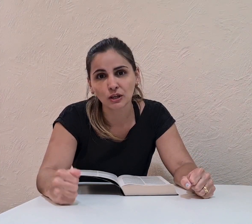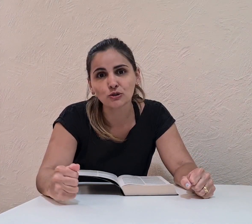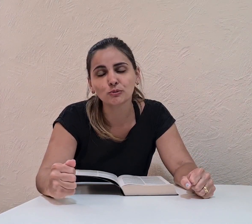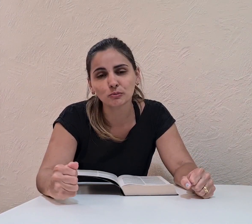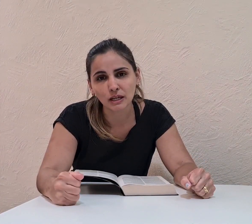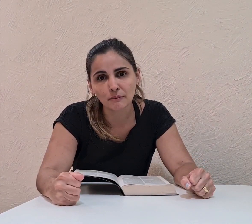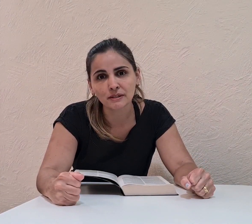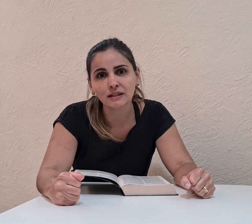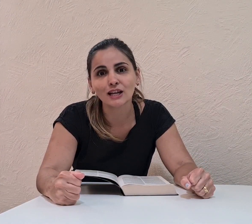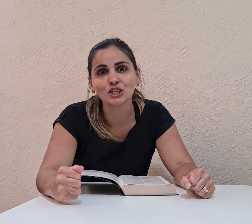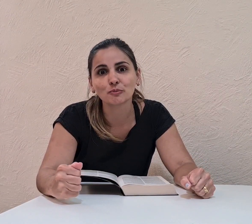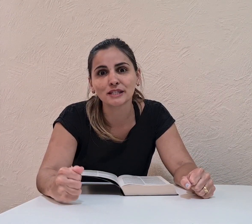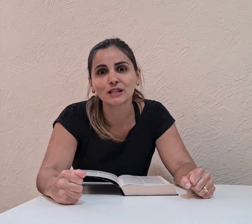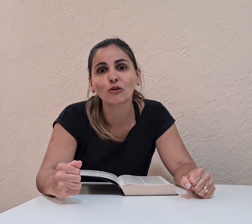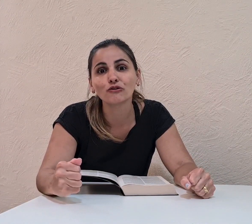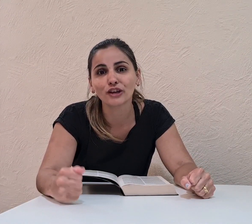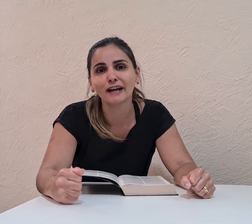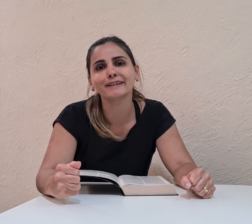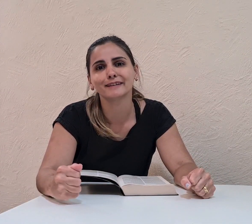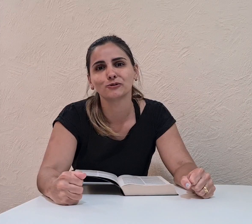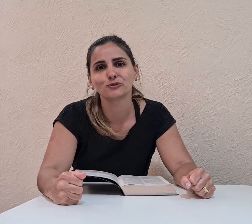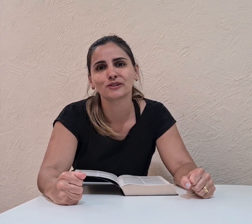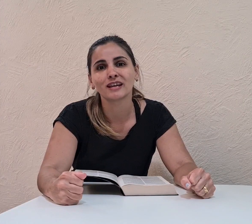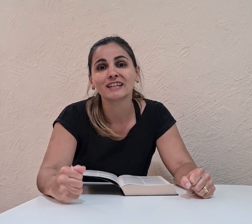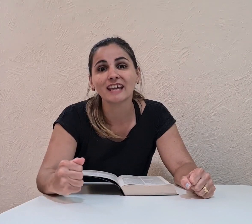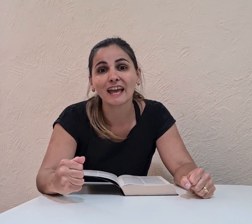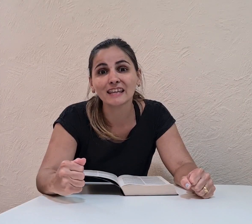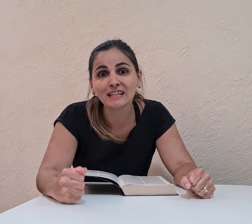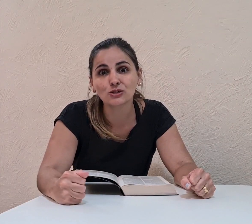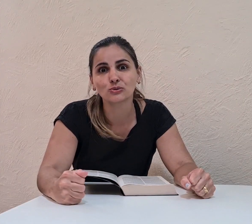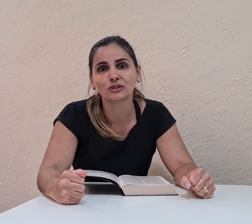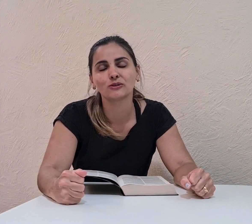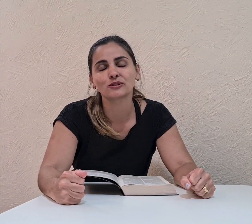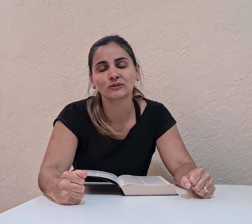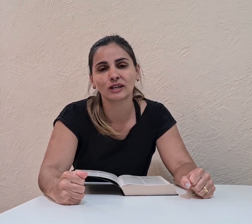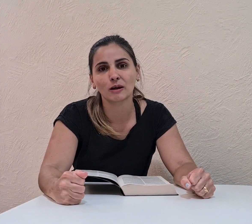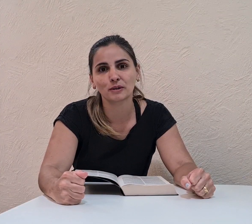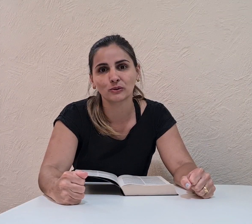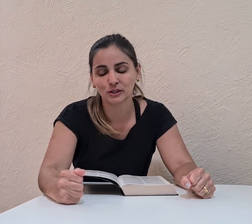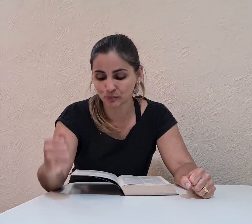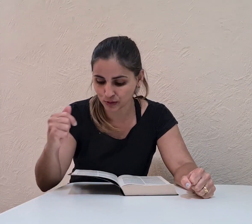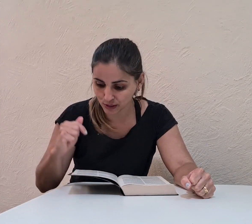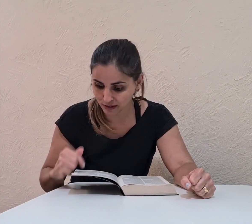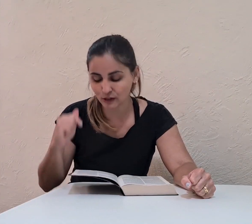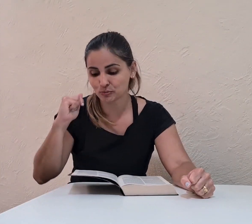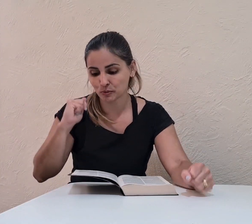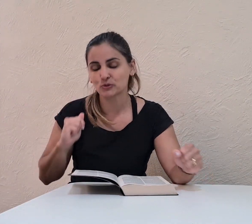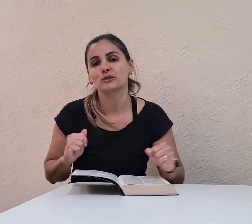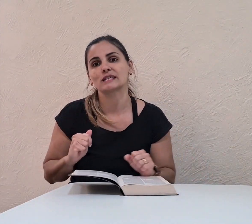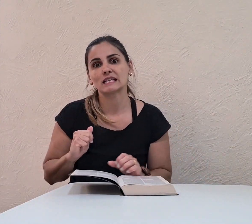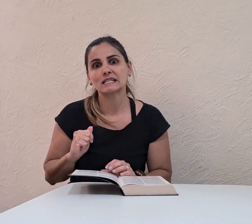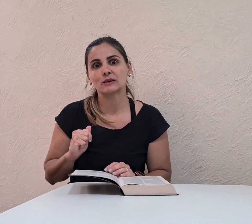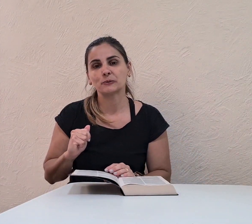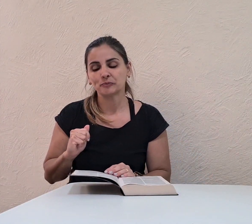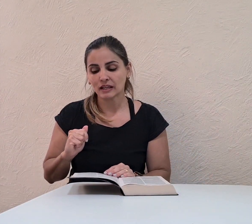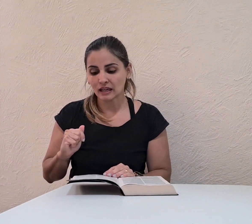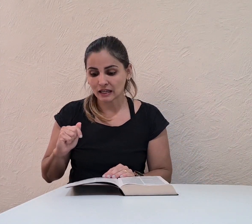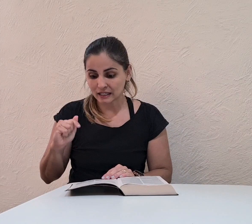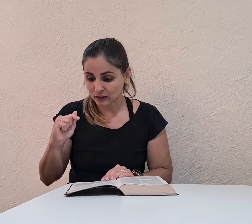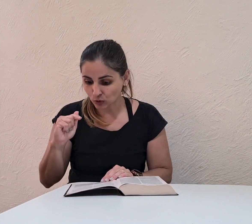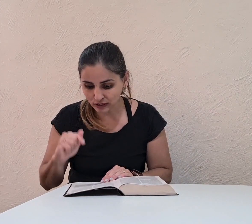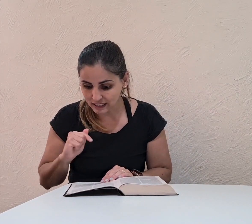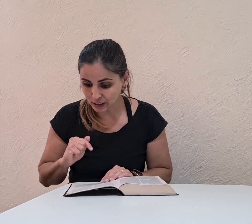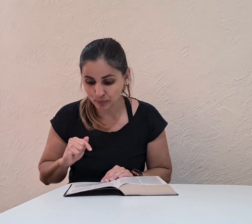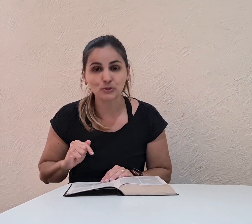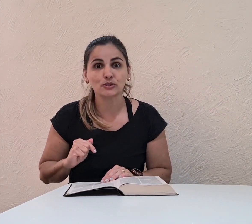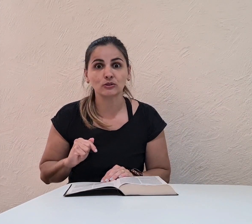em que a gente tem os problemas, a gente precisa confiar em Deus. E é isso que Deus quer pra nós. Por isso que Deus me mostrou essa lição.